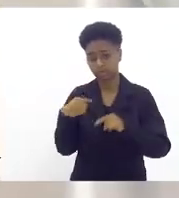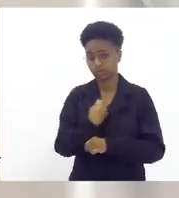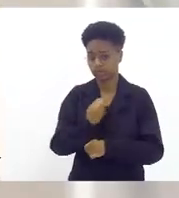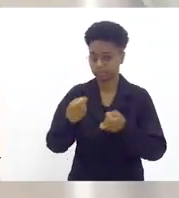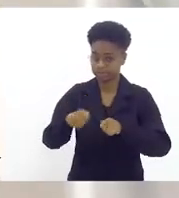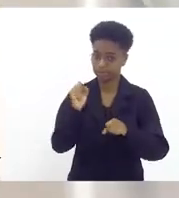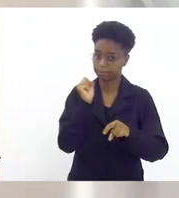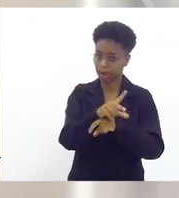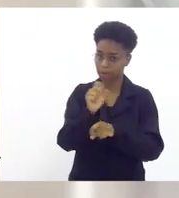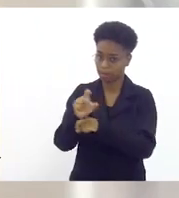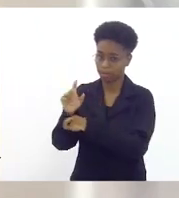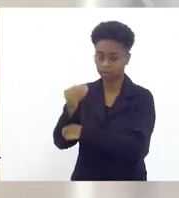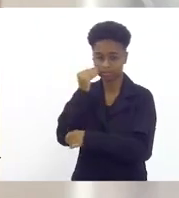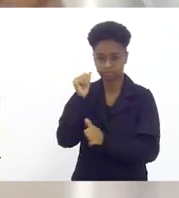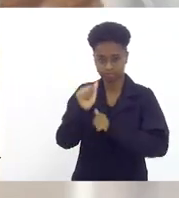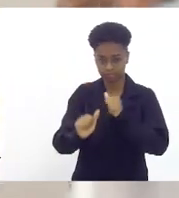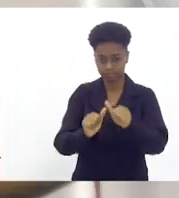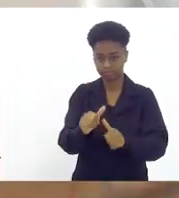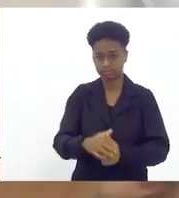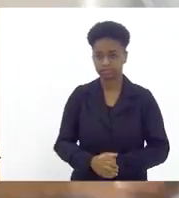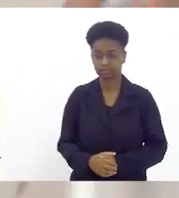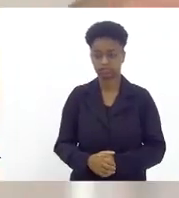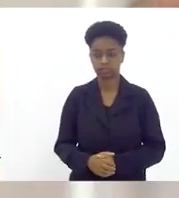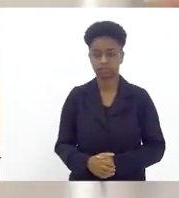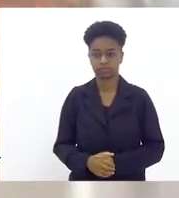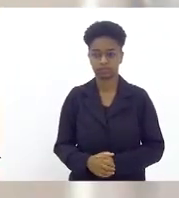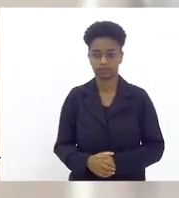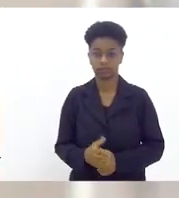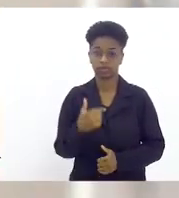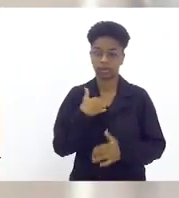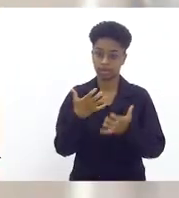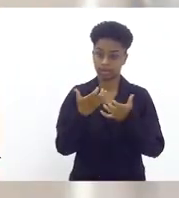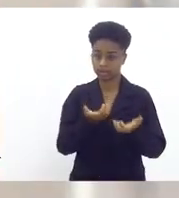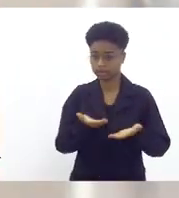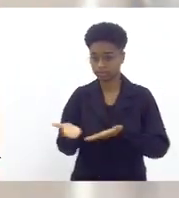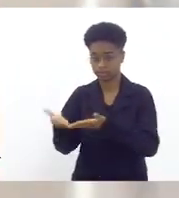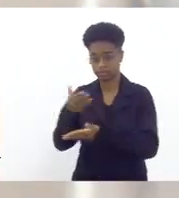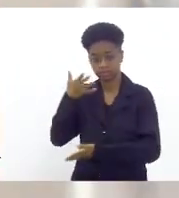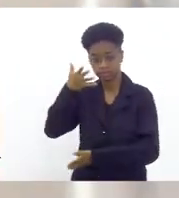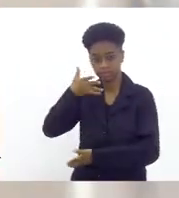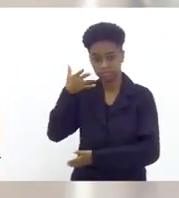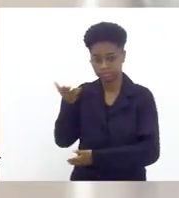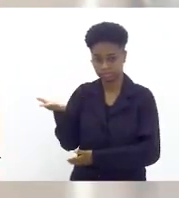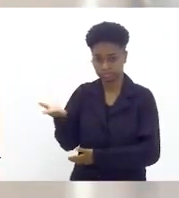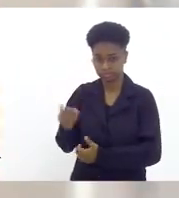para transformá-los. Queria franquear a palavra ao doutor Helder. Que...